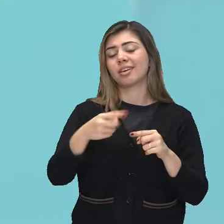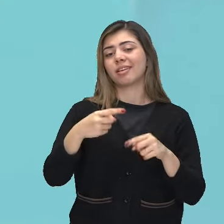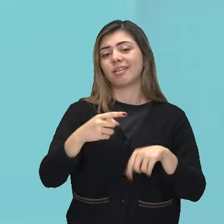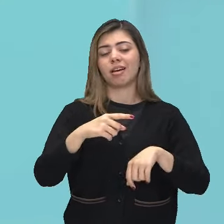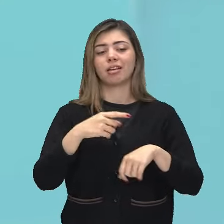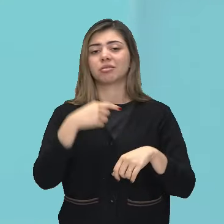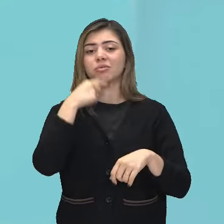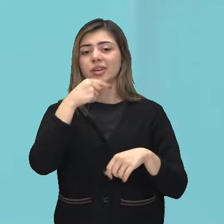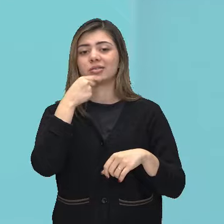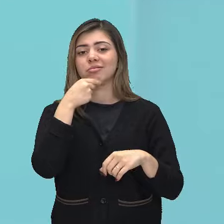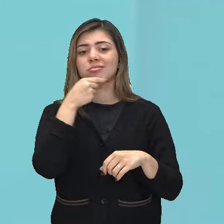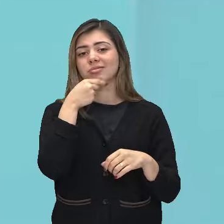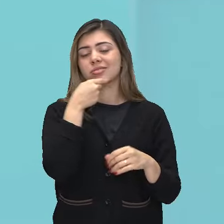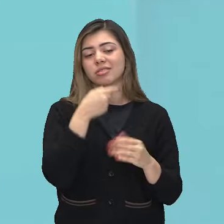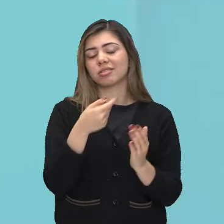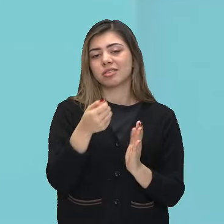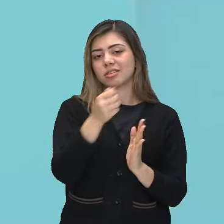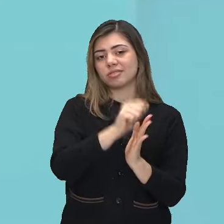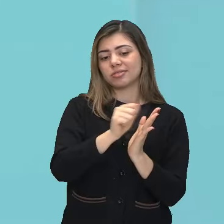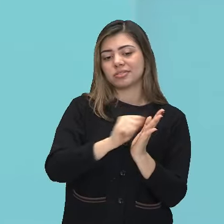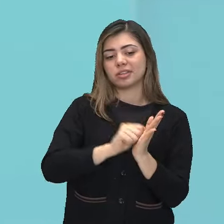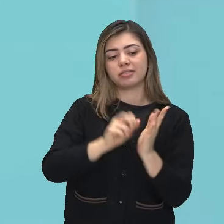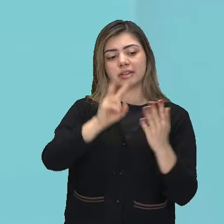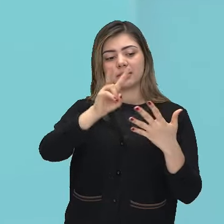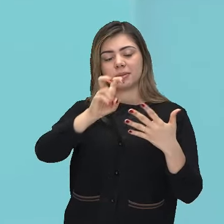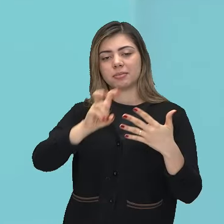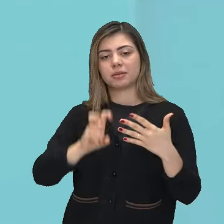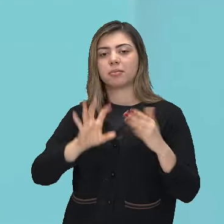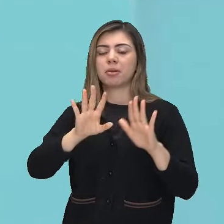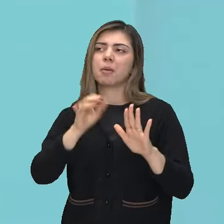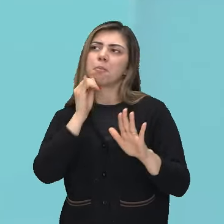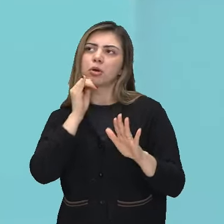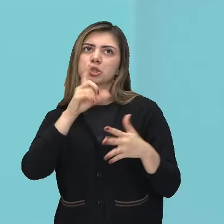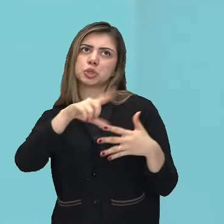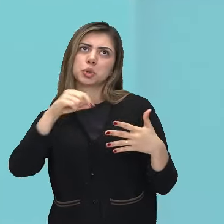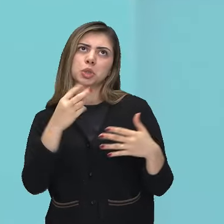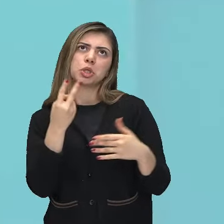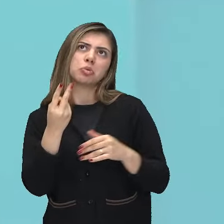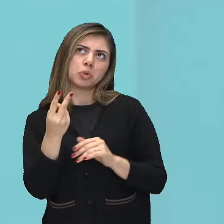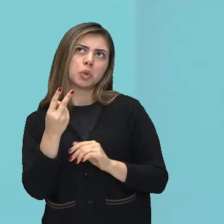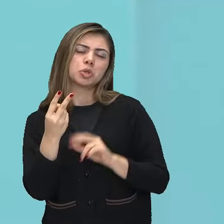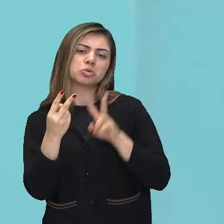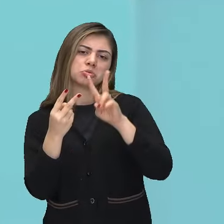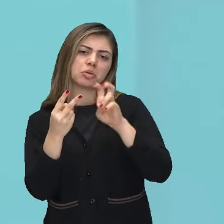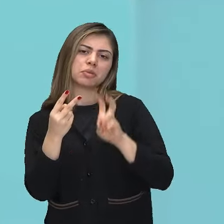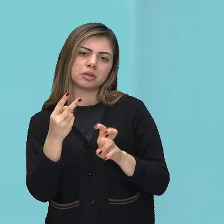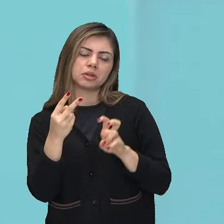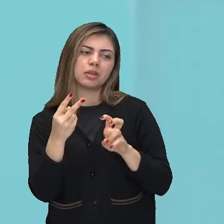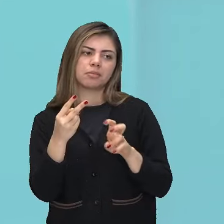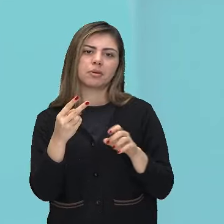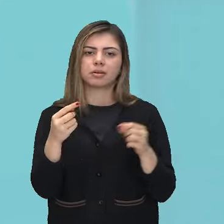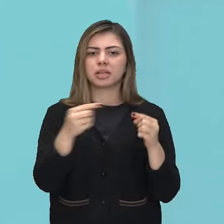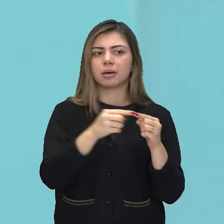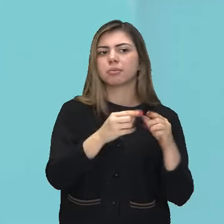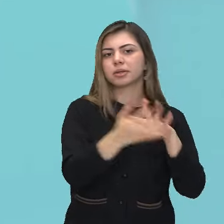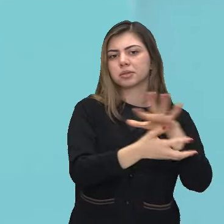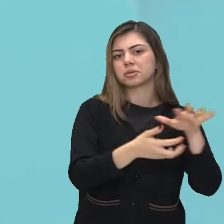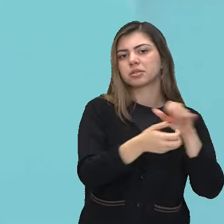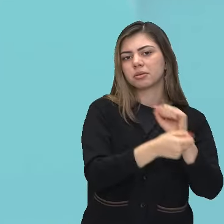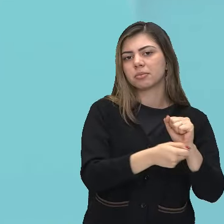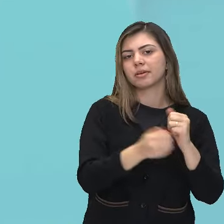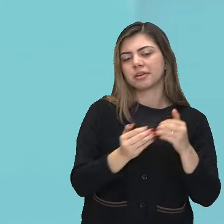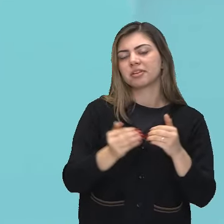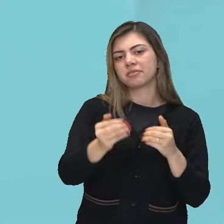é aquele espaço limitado então A ideia é que você traga por exemplo um ou dois dois eu acho dois pontos interessantes sobre sustentabilidade que seriam